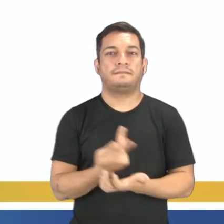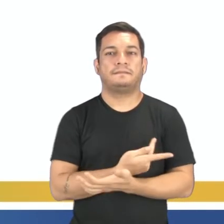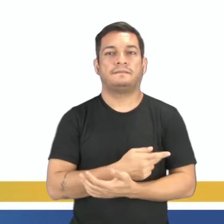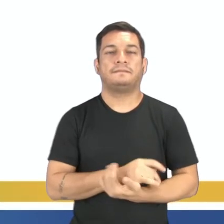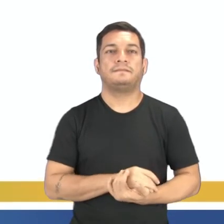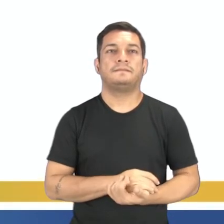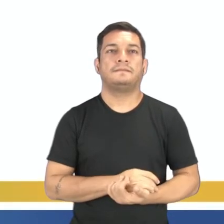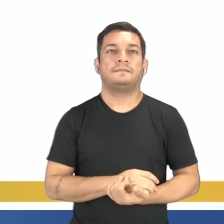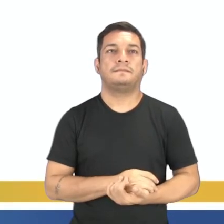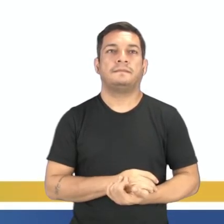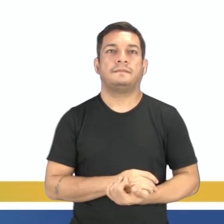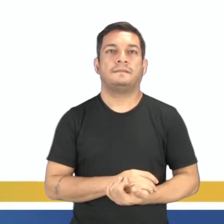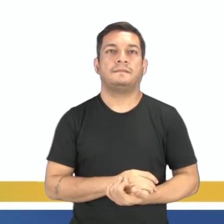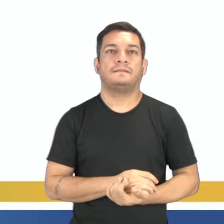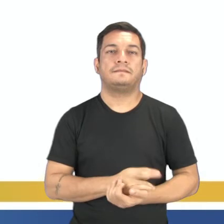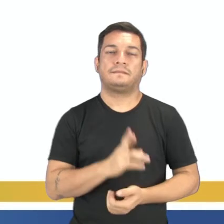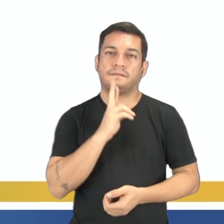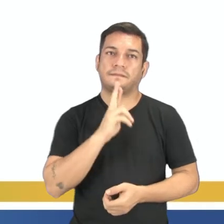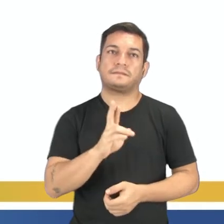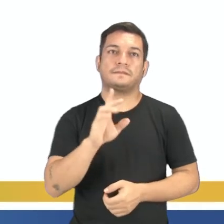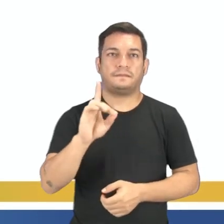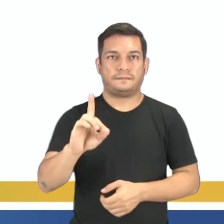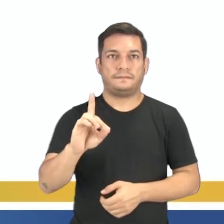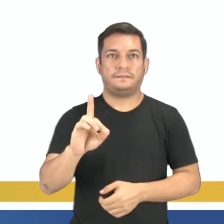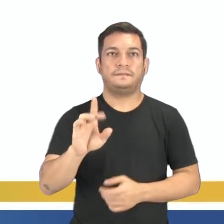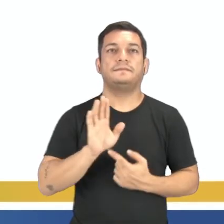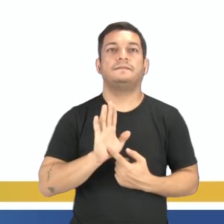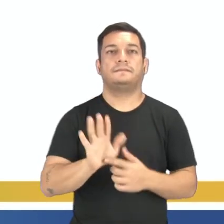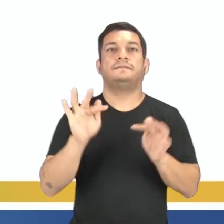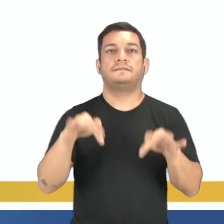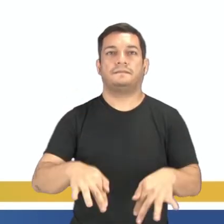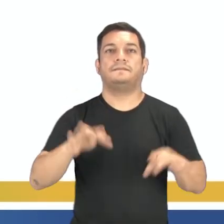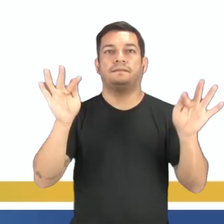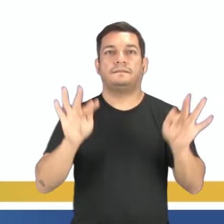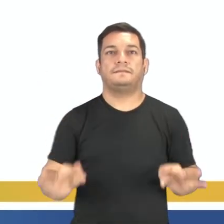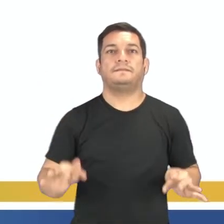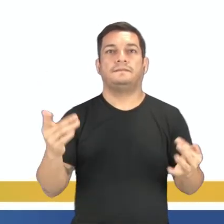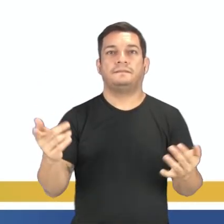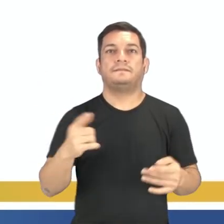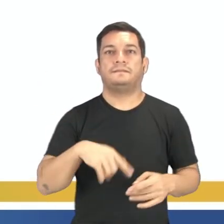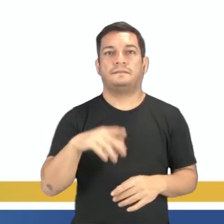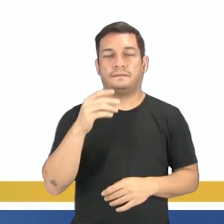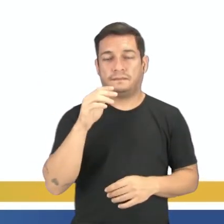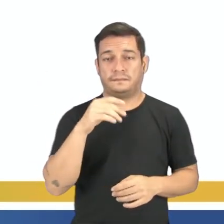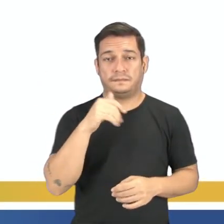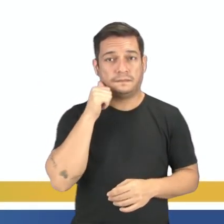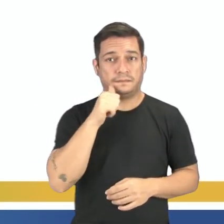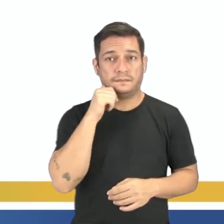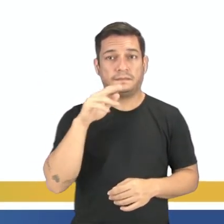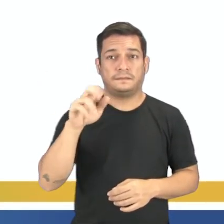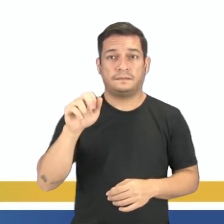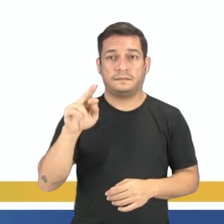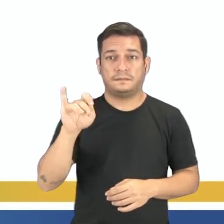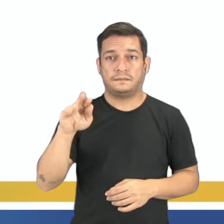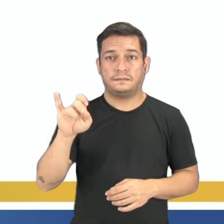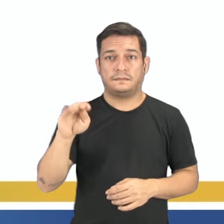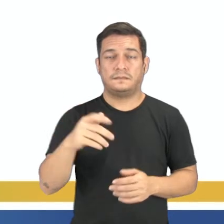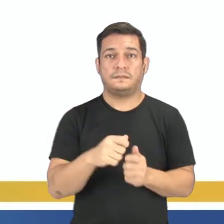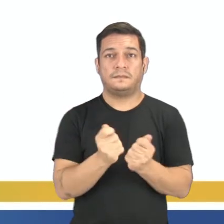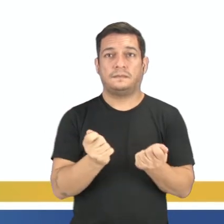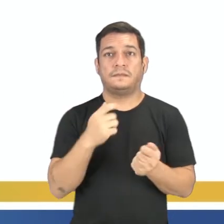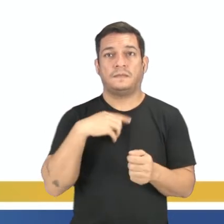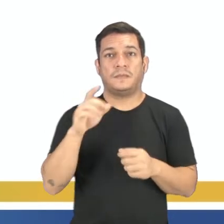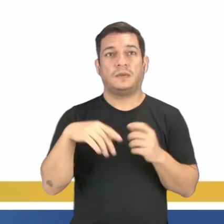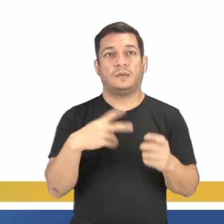errada. Então seria a alternativa D. Apresenta um final feliz, já que a previsão da cartomante sobre o amor dos dois